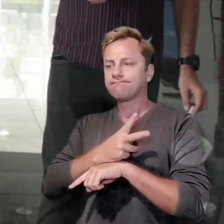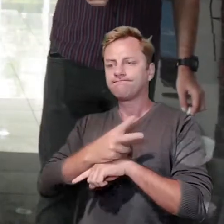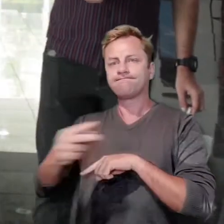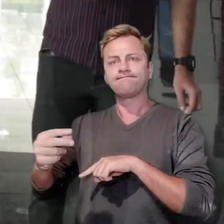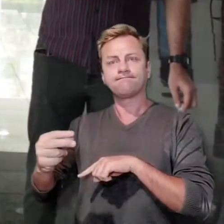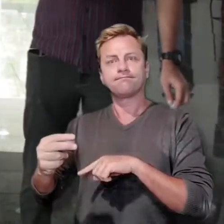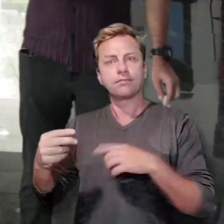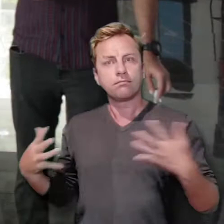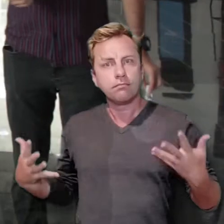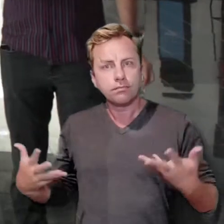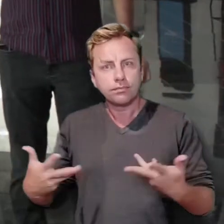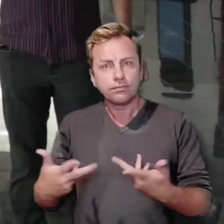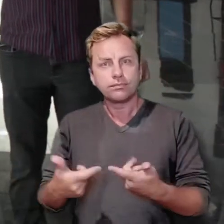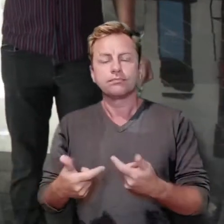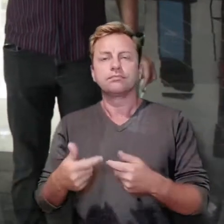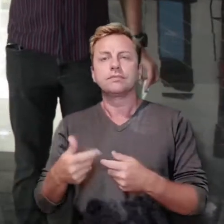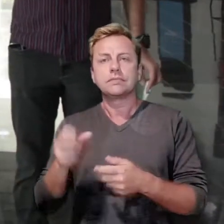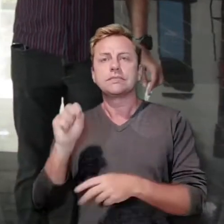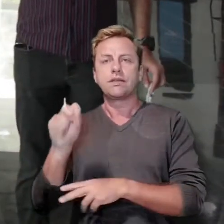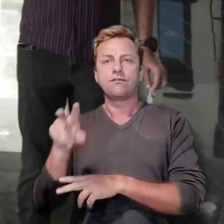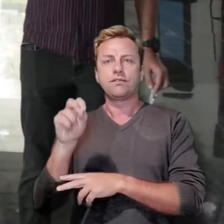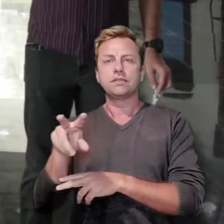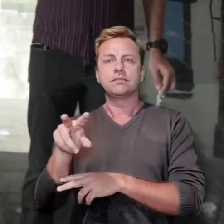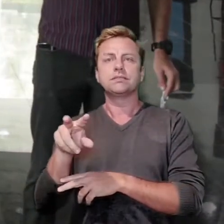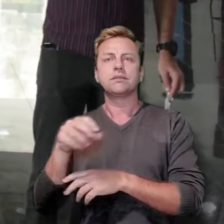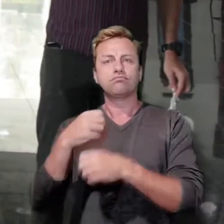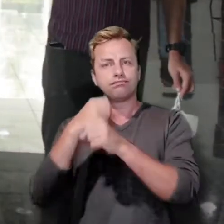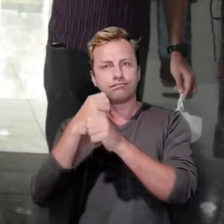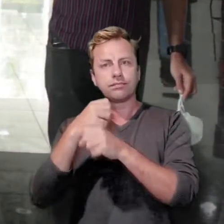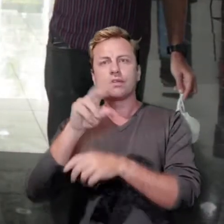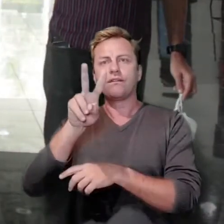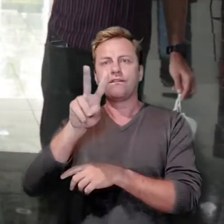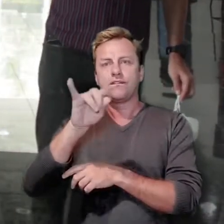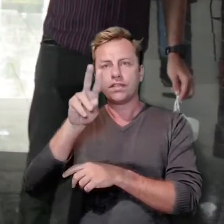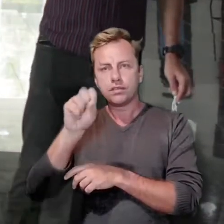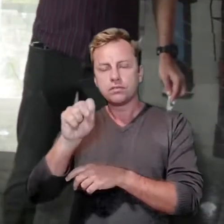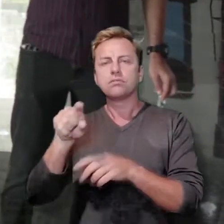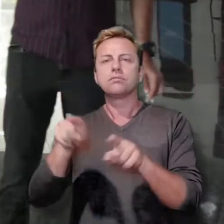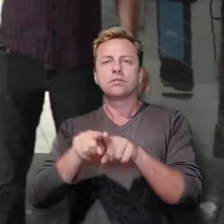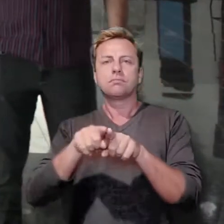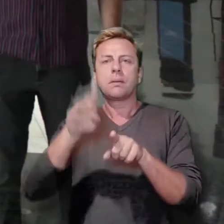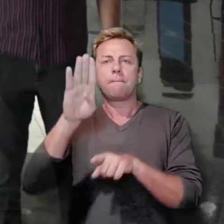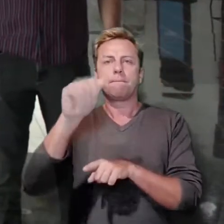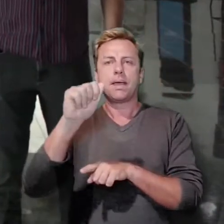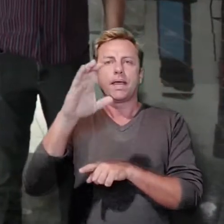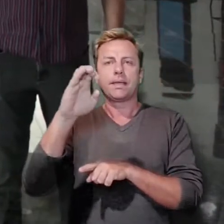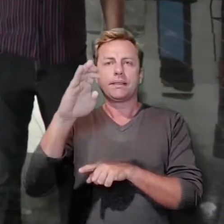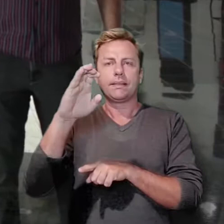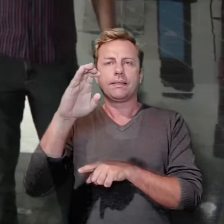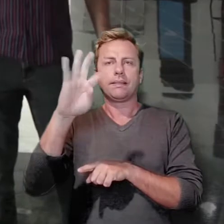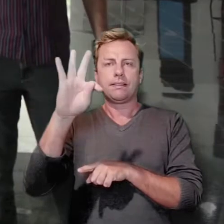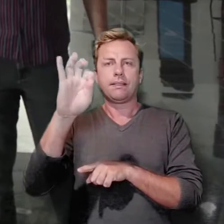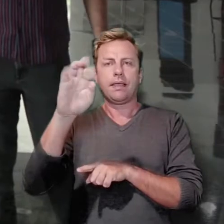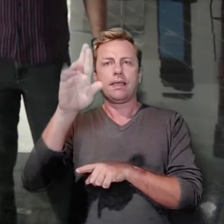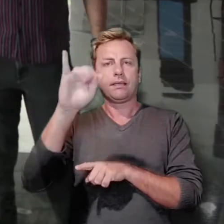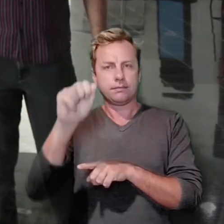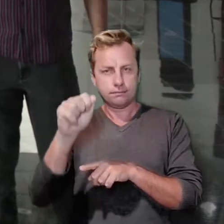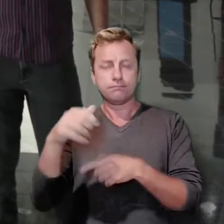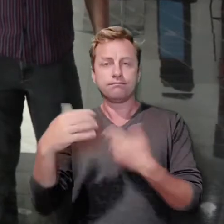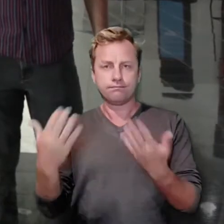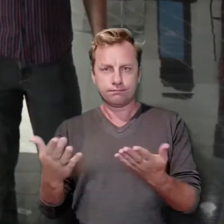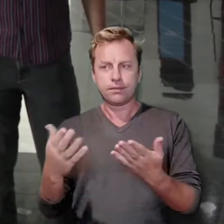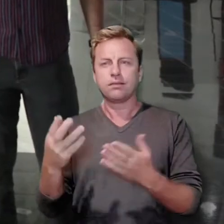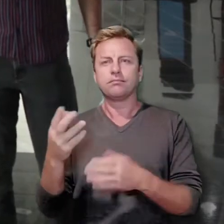mais eficiente à infecção de micro-organismos, como vírus e bactérias. Sempre lembrando